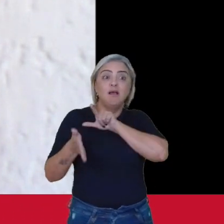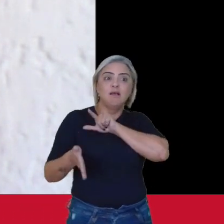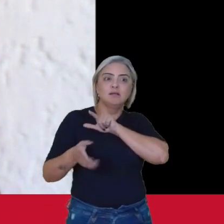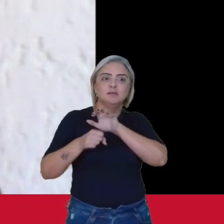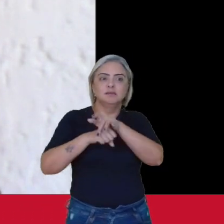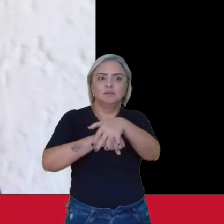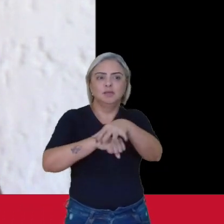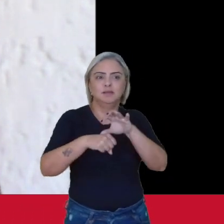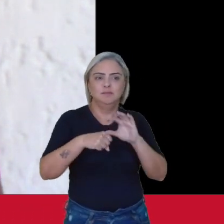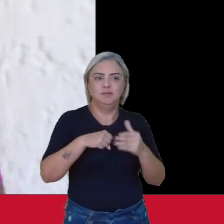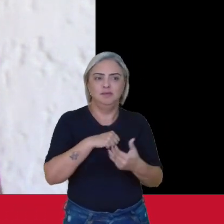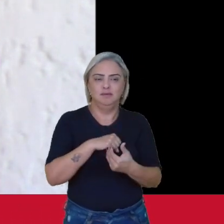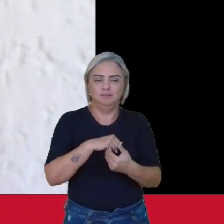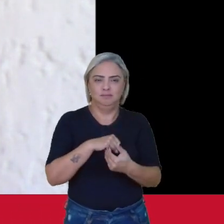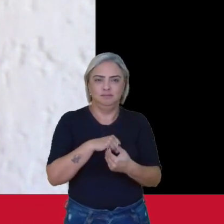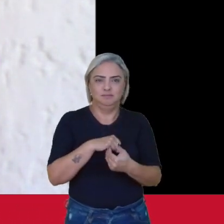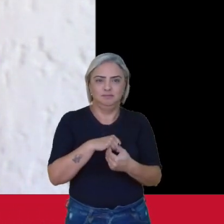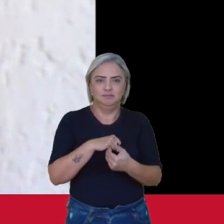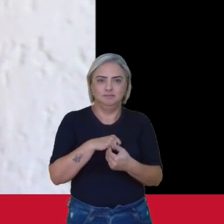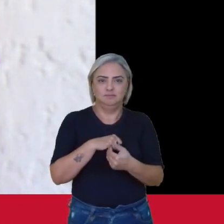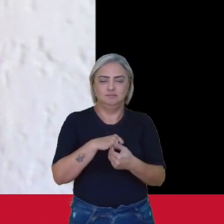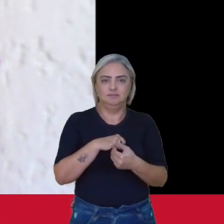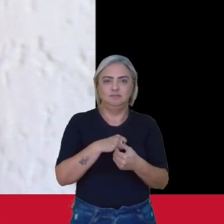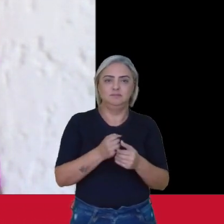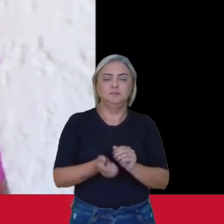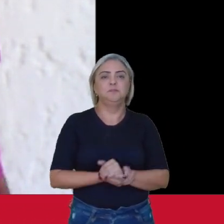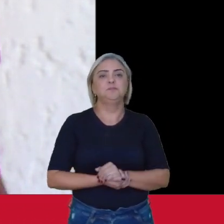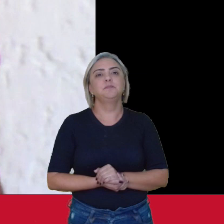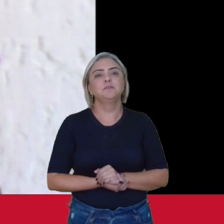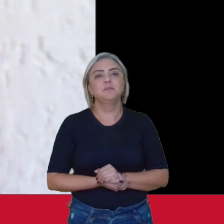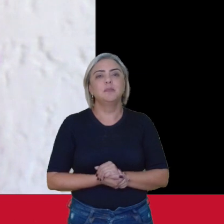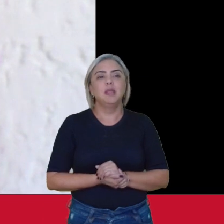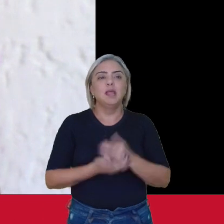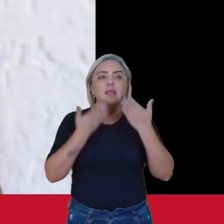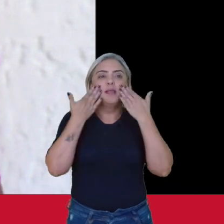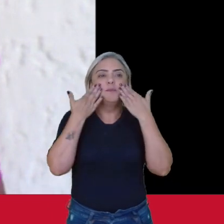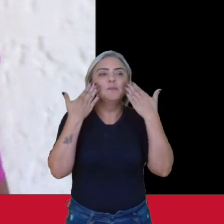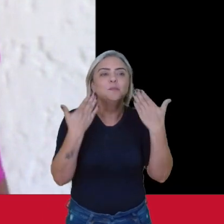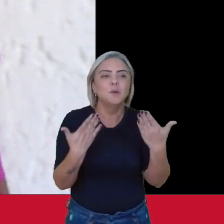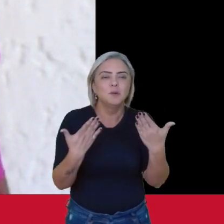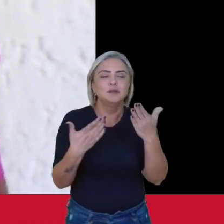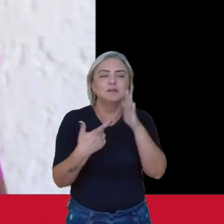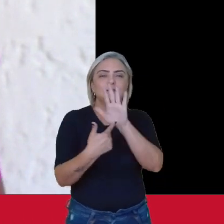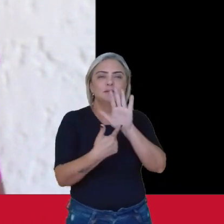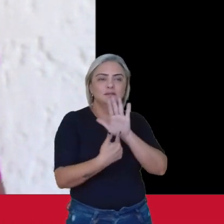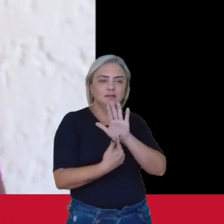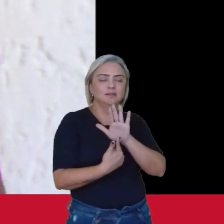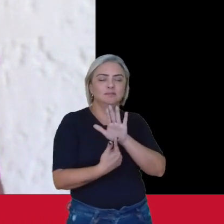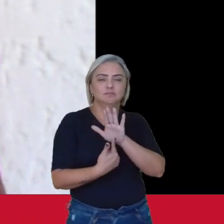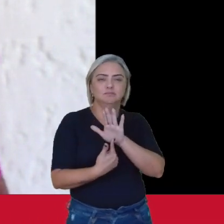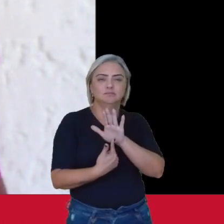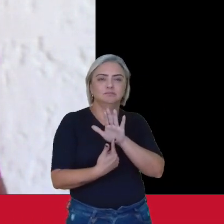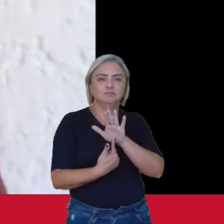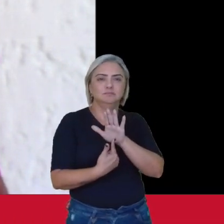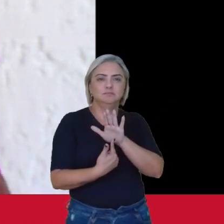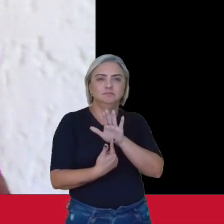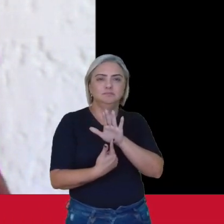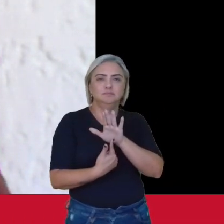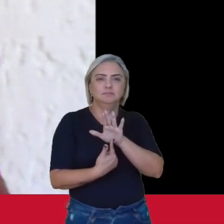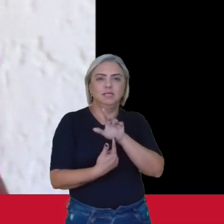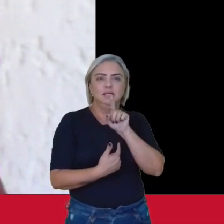pandemia. Então, essa revelação, ela é